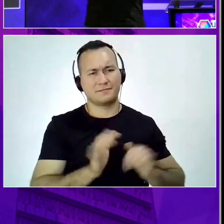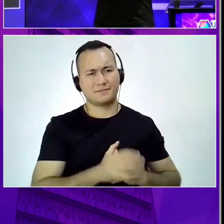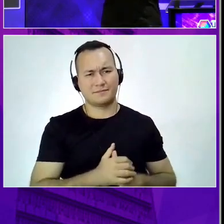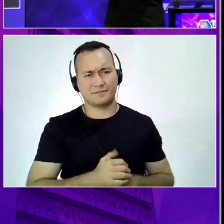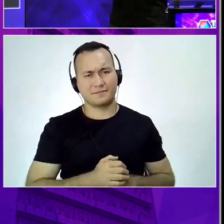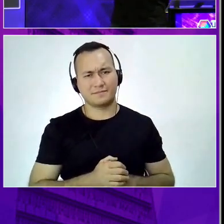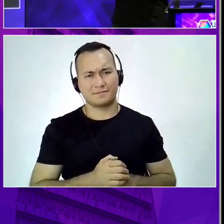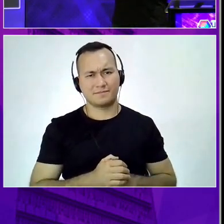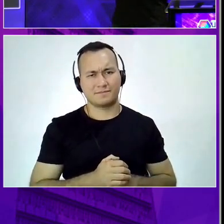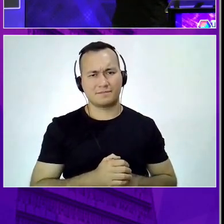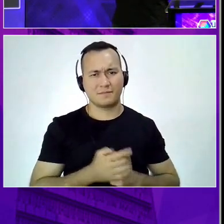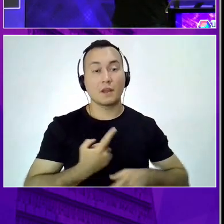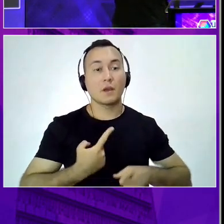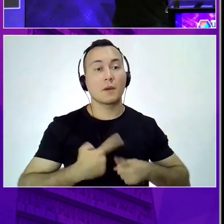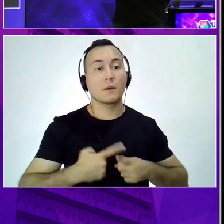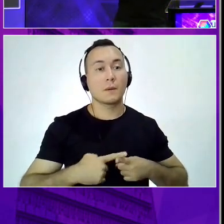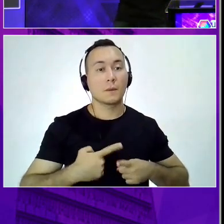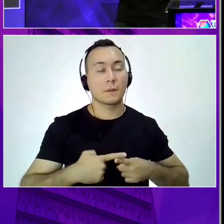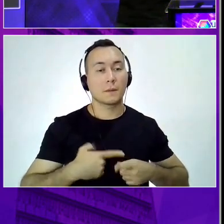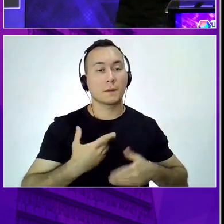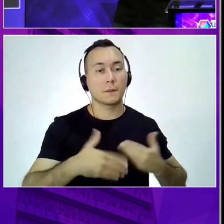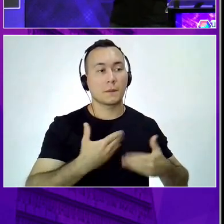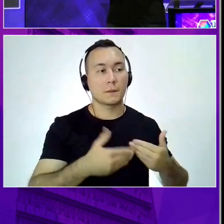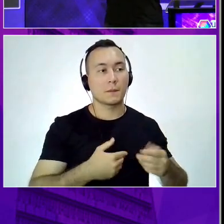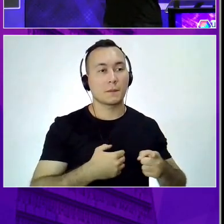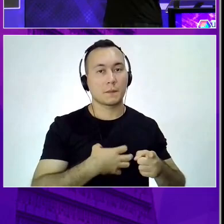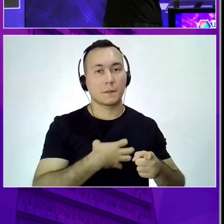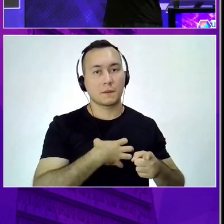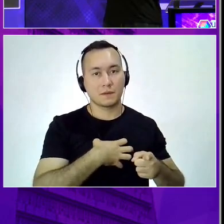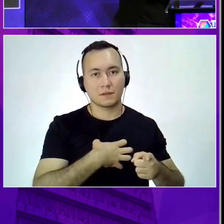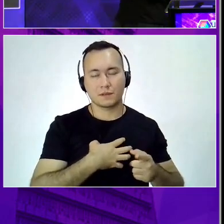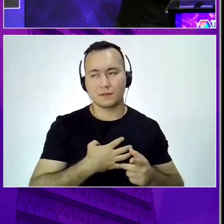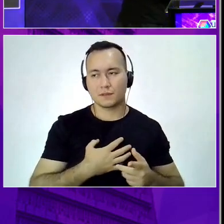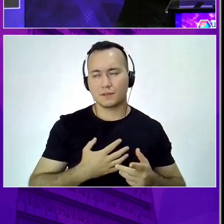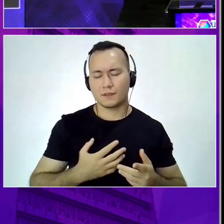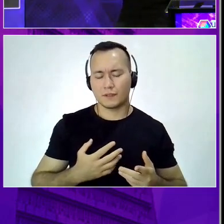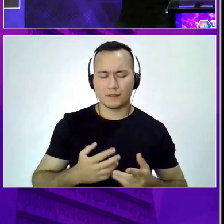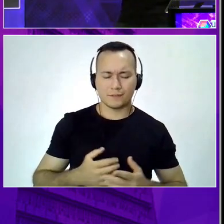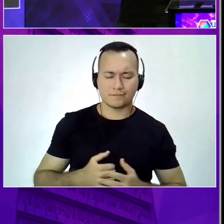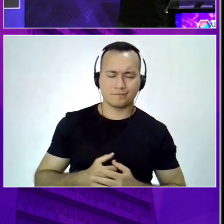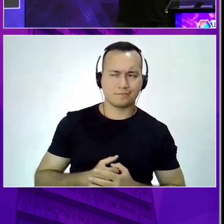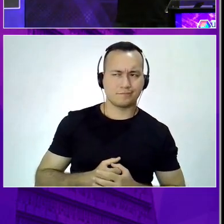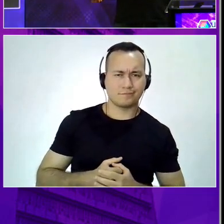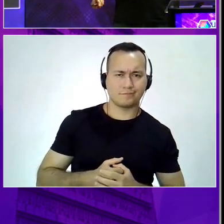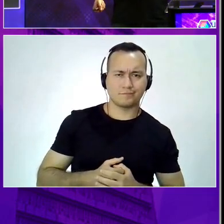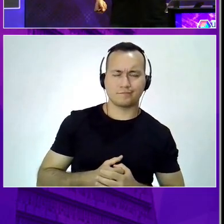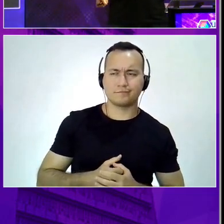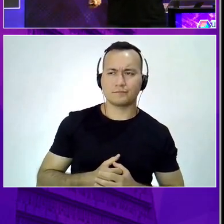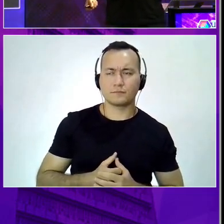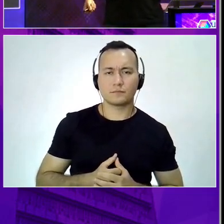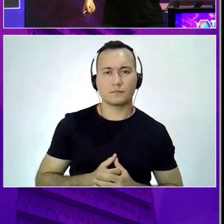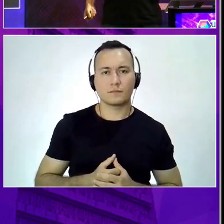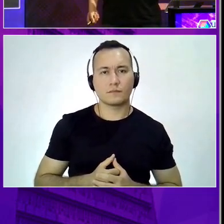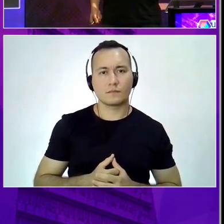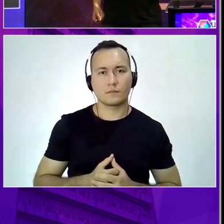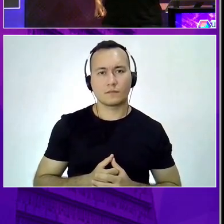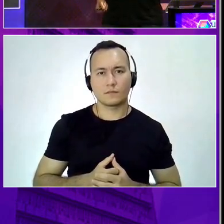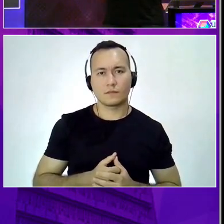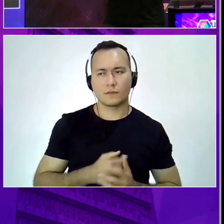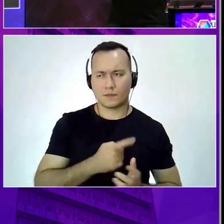E aí, tipo, eles podem não querer fazer. E aí, geralmente, eu digo, eu gosto de dizer o porquê real das